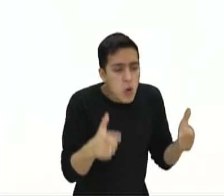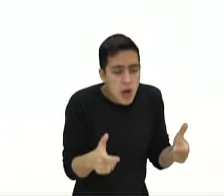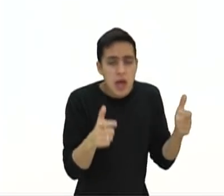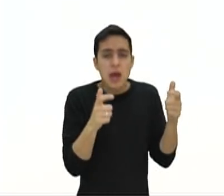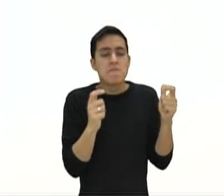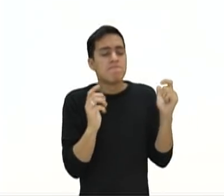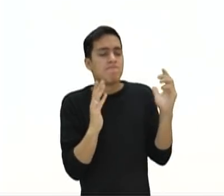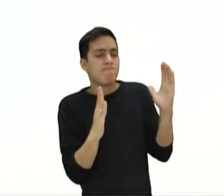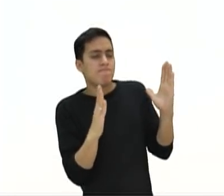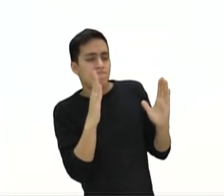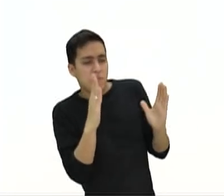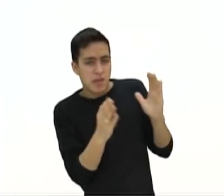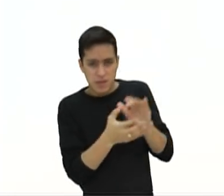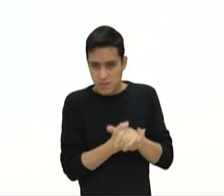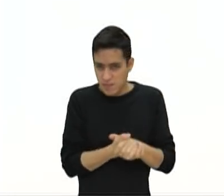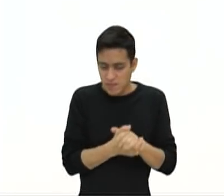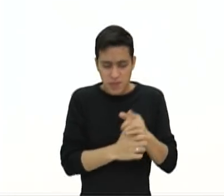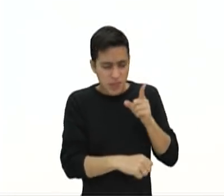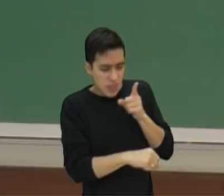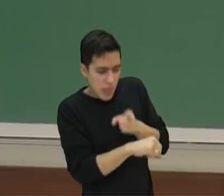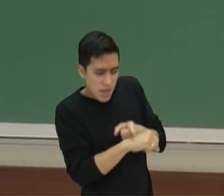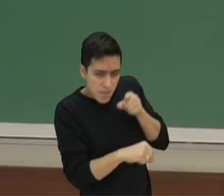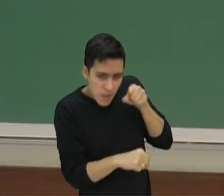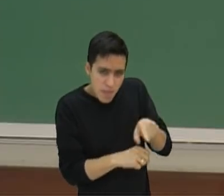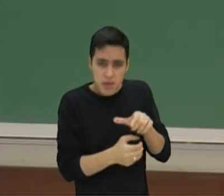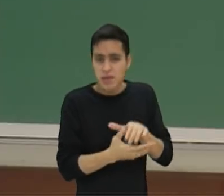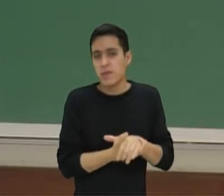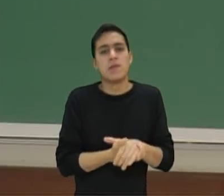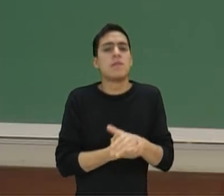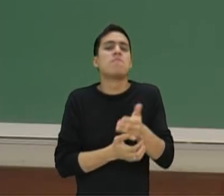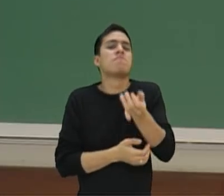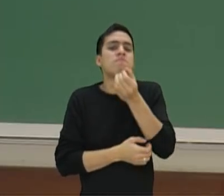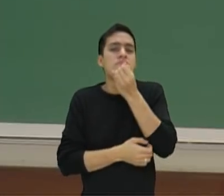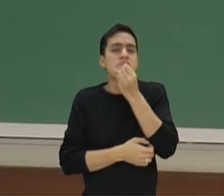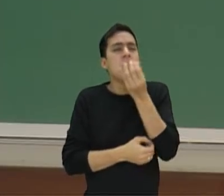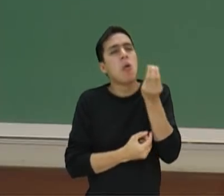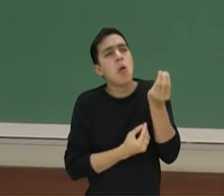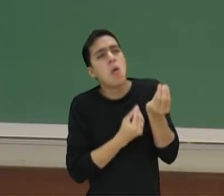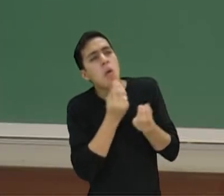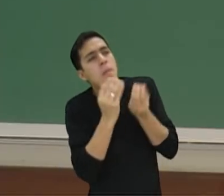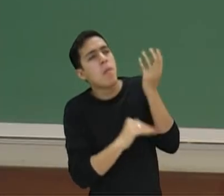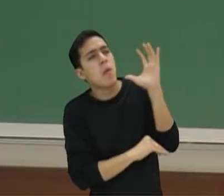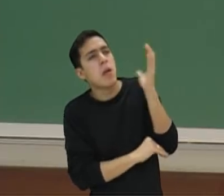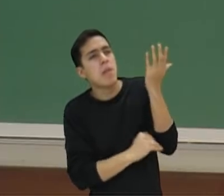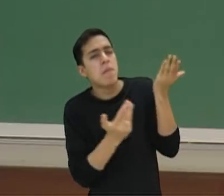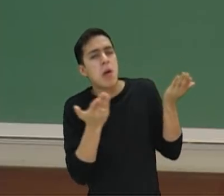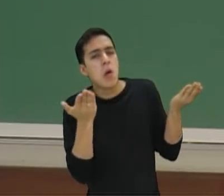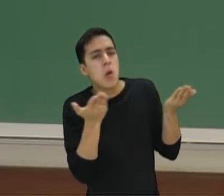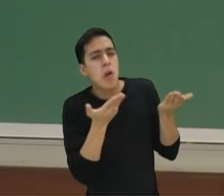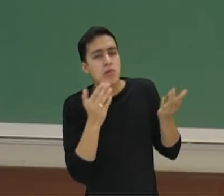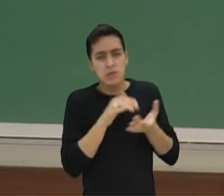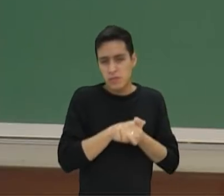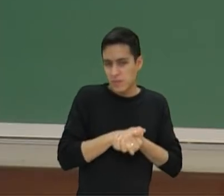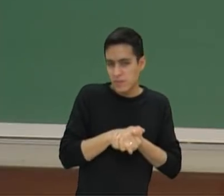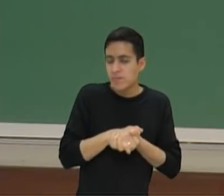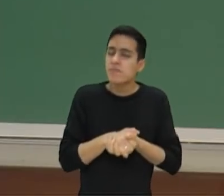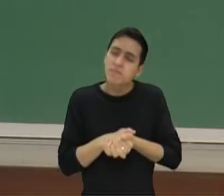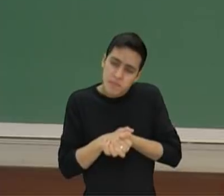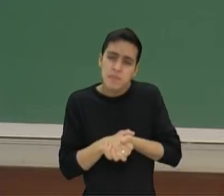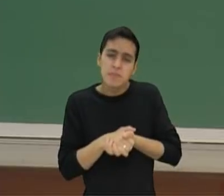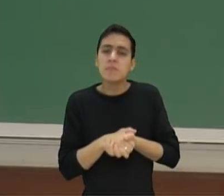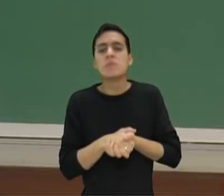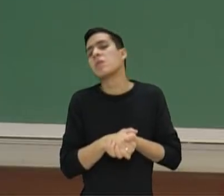tempo, naquele momento. Então, é aquilo que você olha assim, como está o tempo agora? Tá?